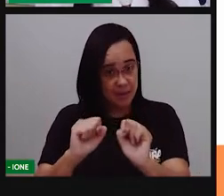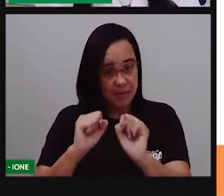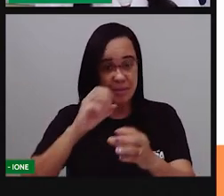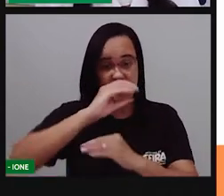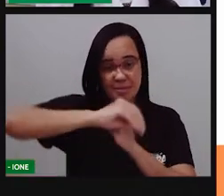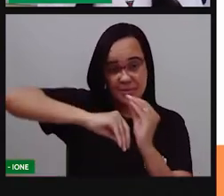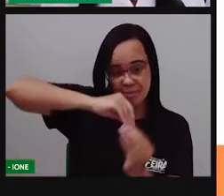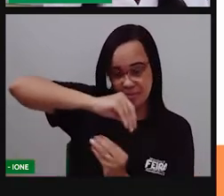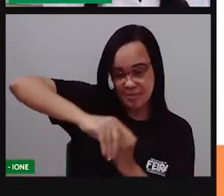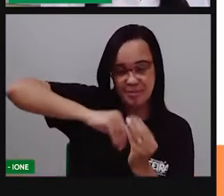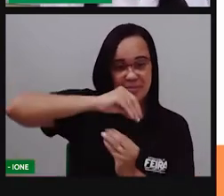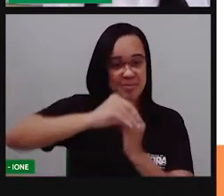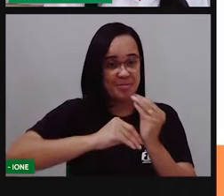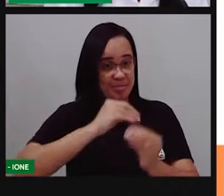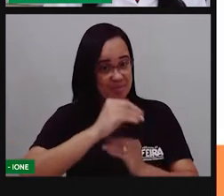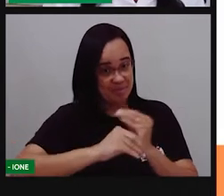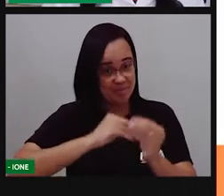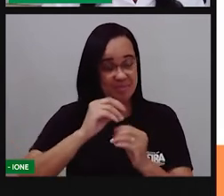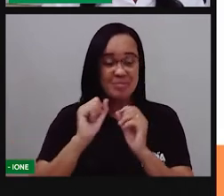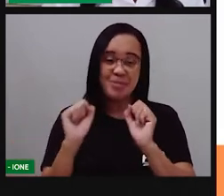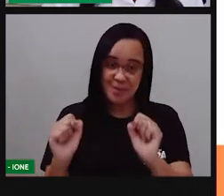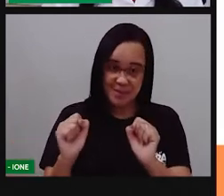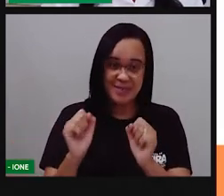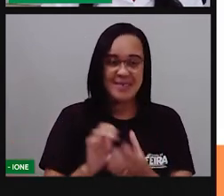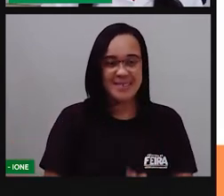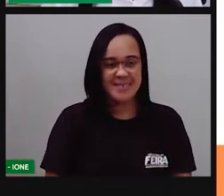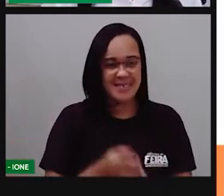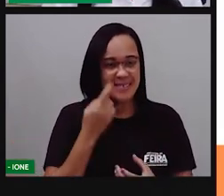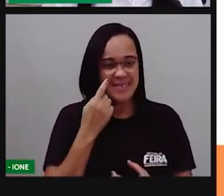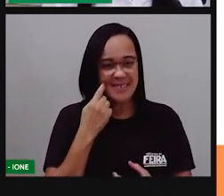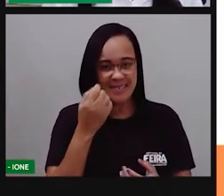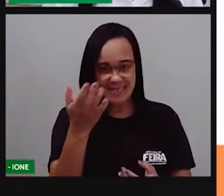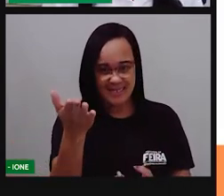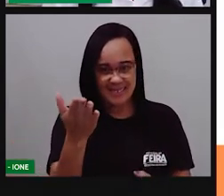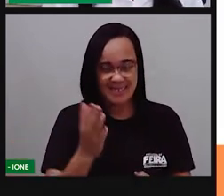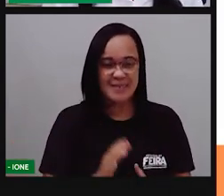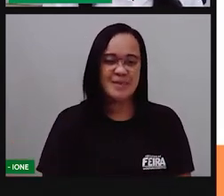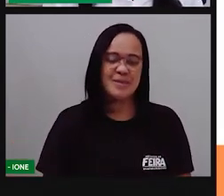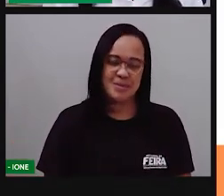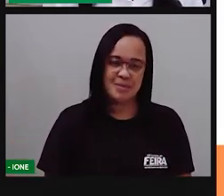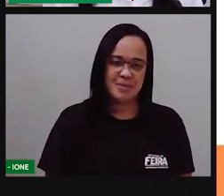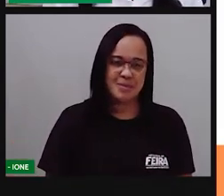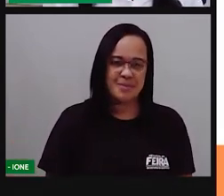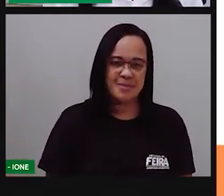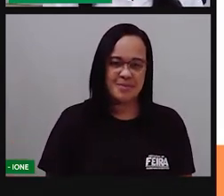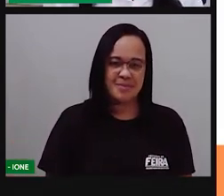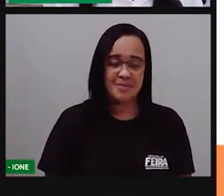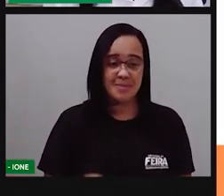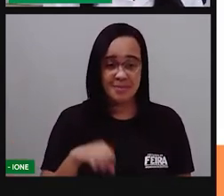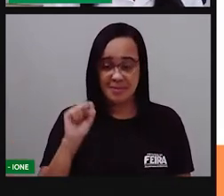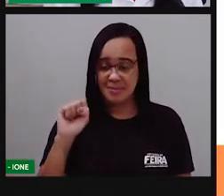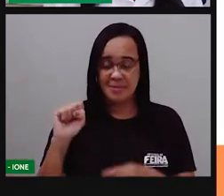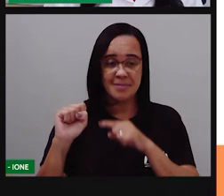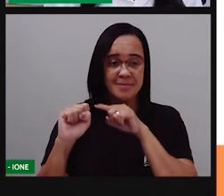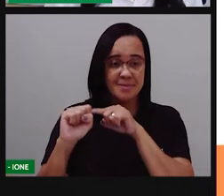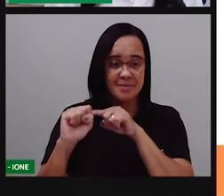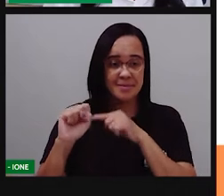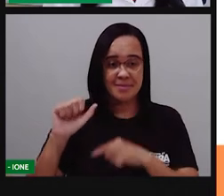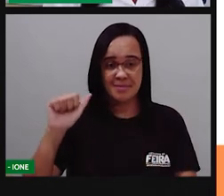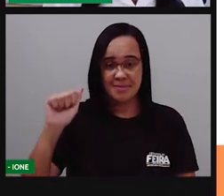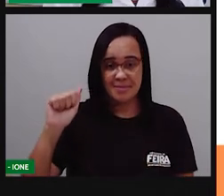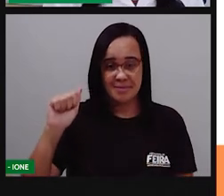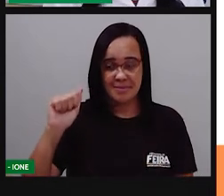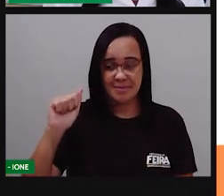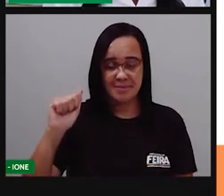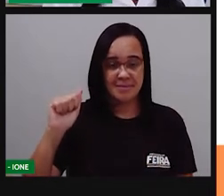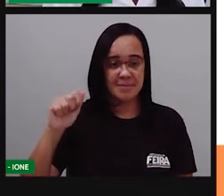essa sílaba bom Então vamos formar agora da palavra aqui ó